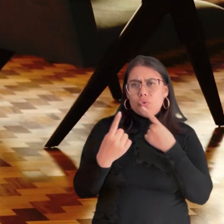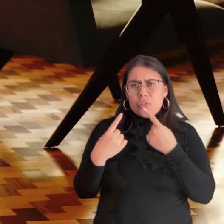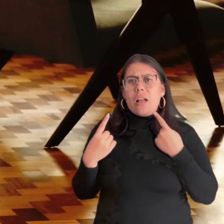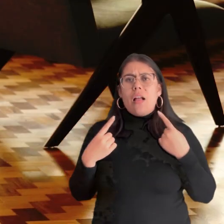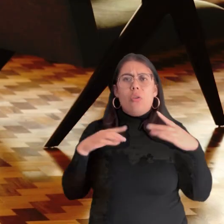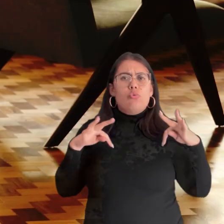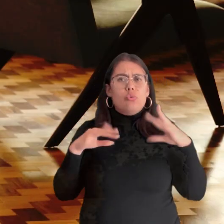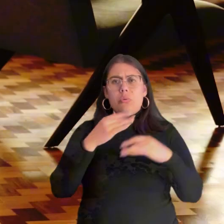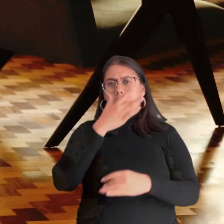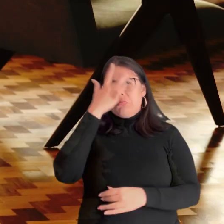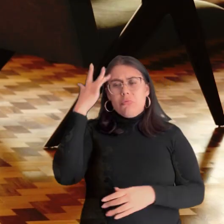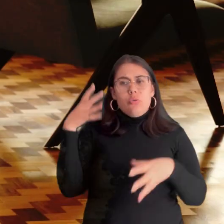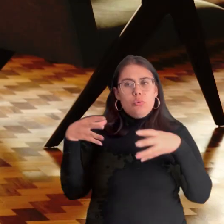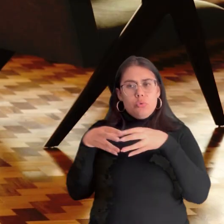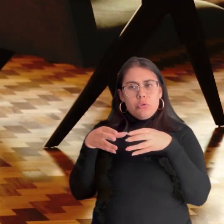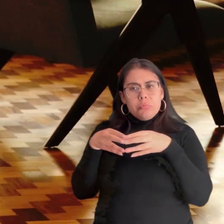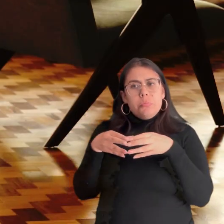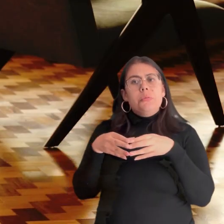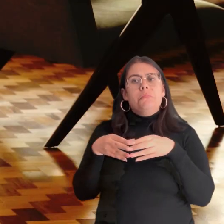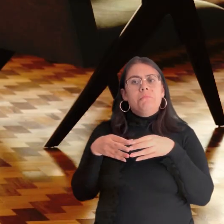quase que fácil, porque os espaços